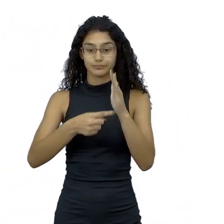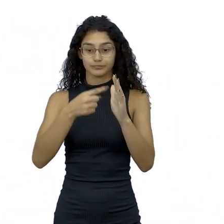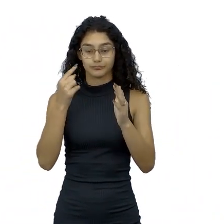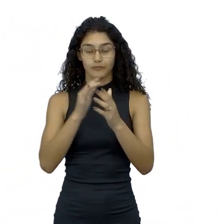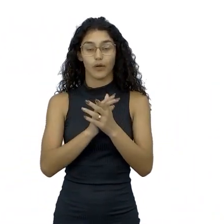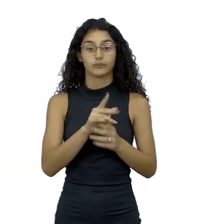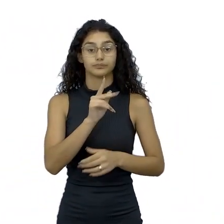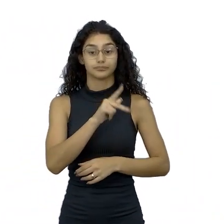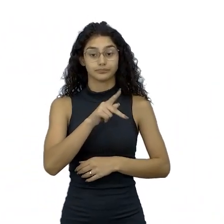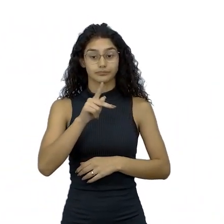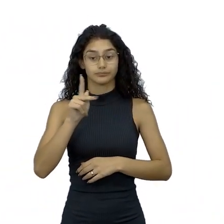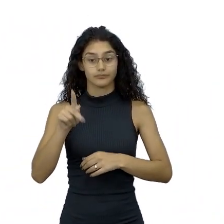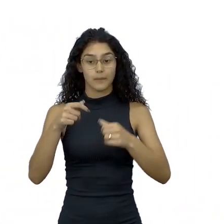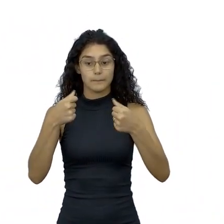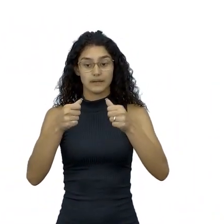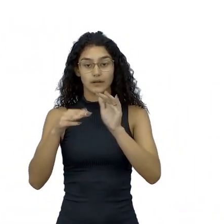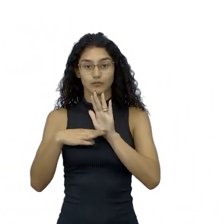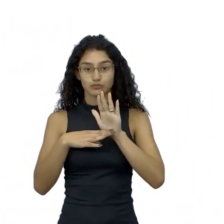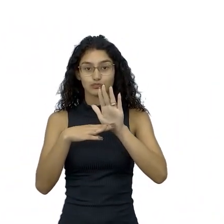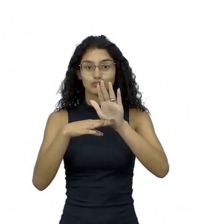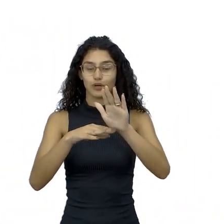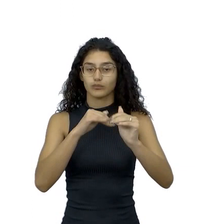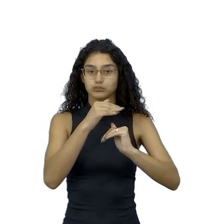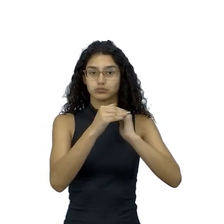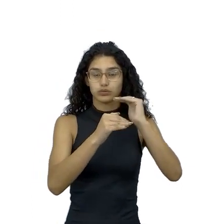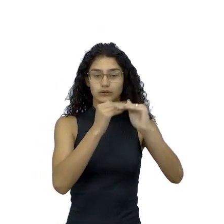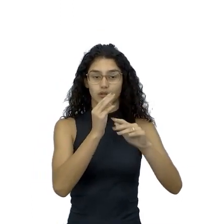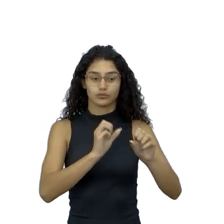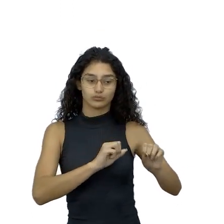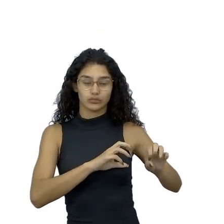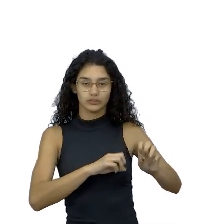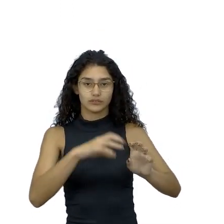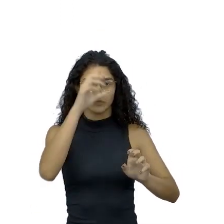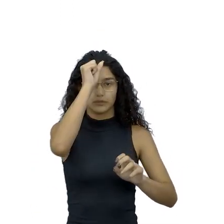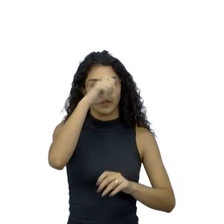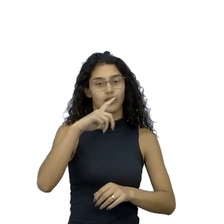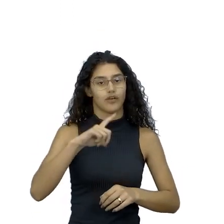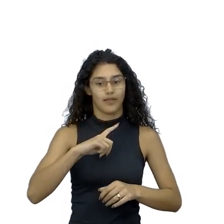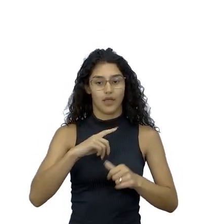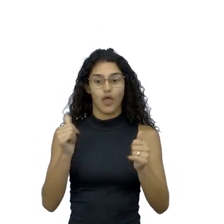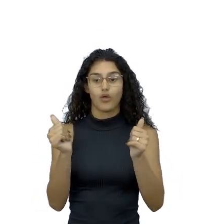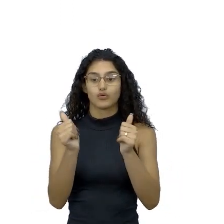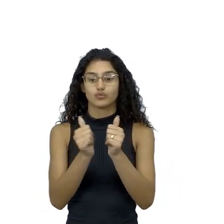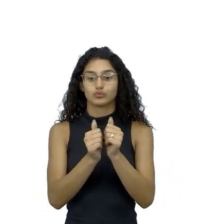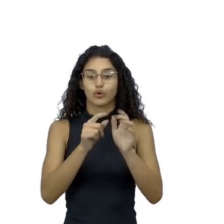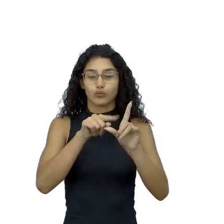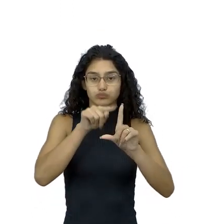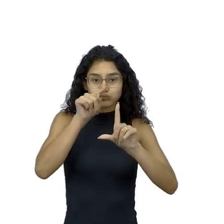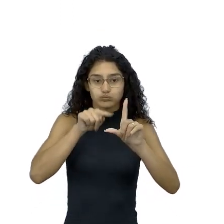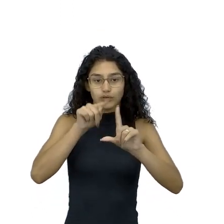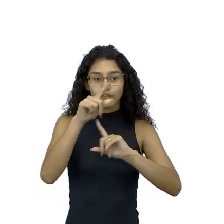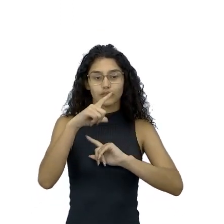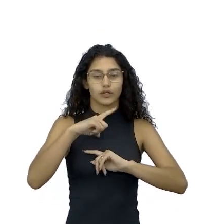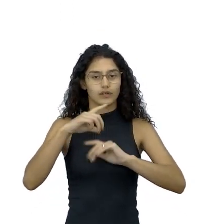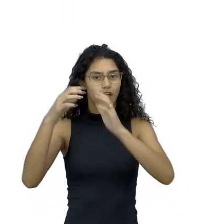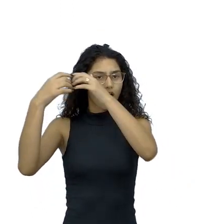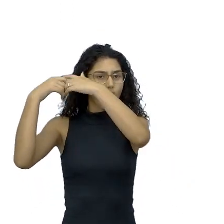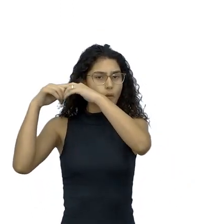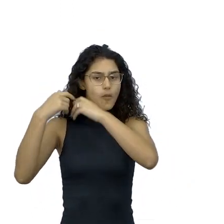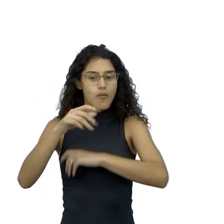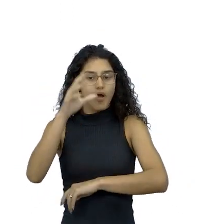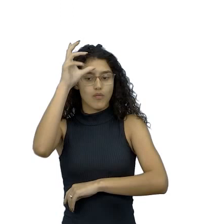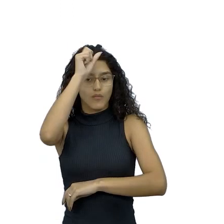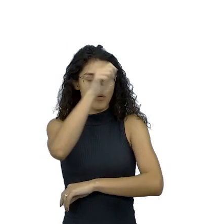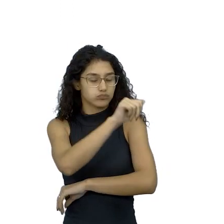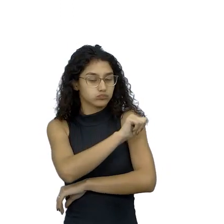o professor deve guiar os processos de ensino-aprendizagem, de acordo com os níveis cognitivos dos aprendizes,